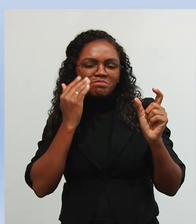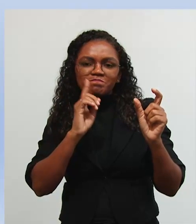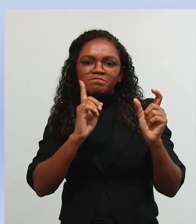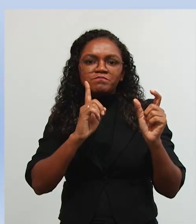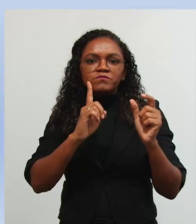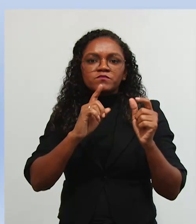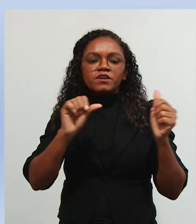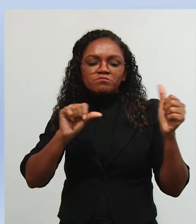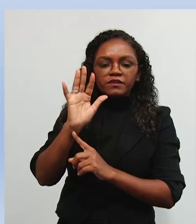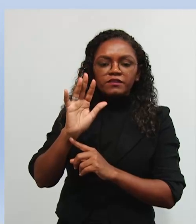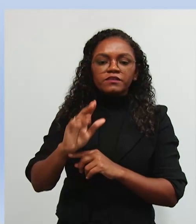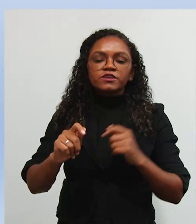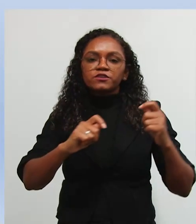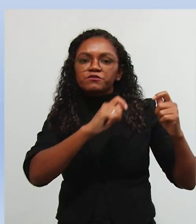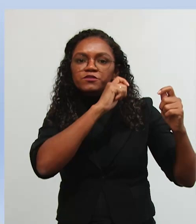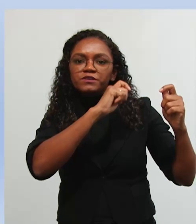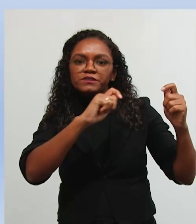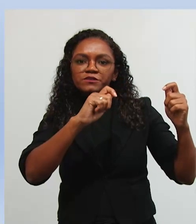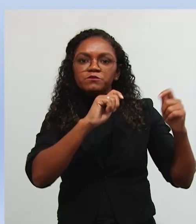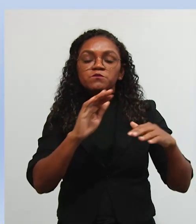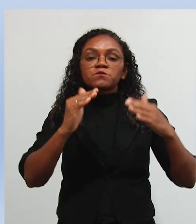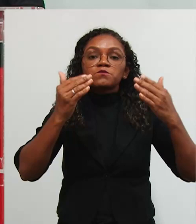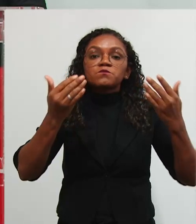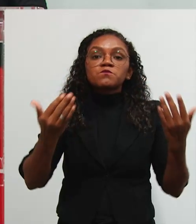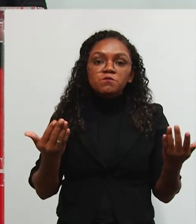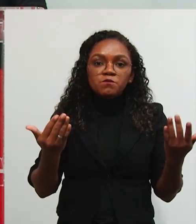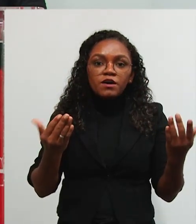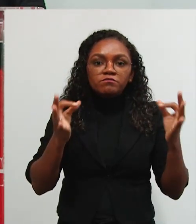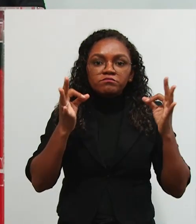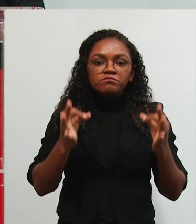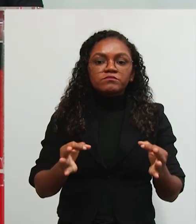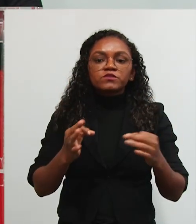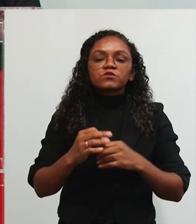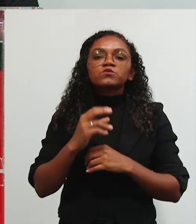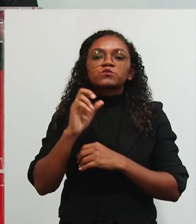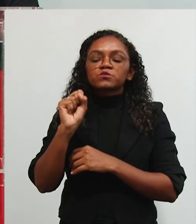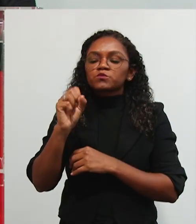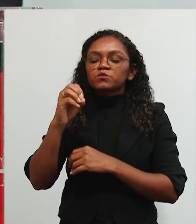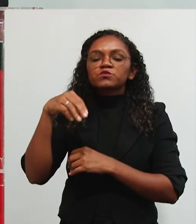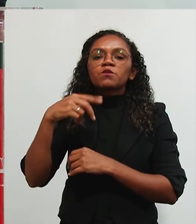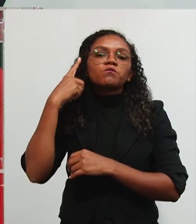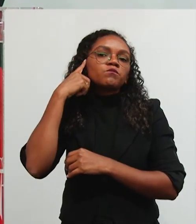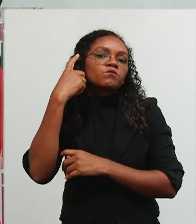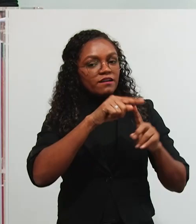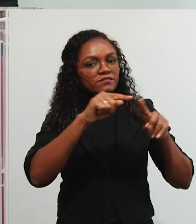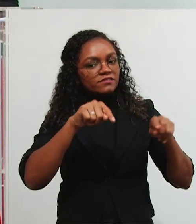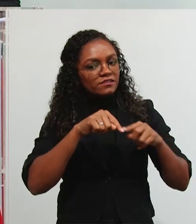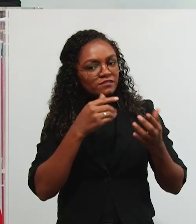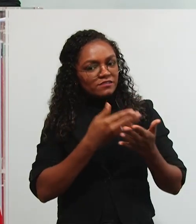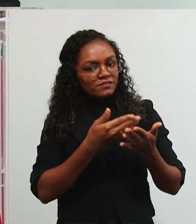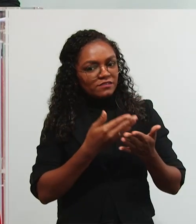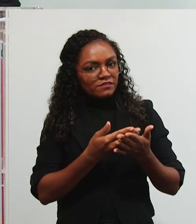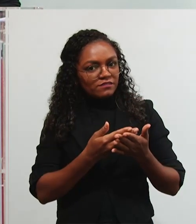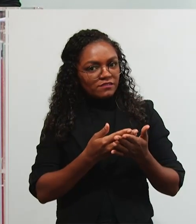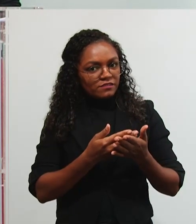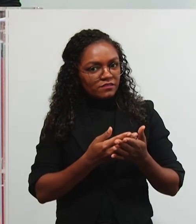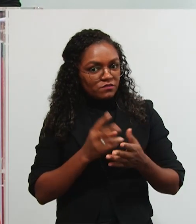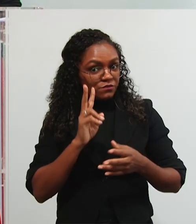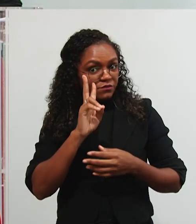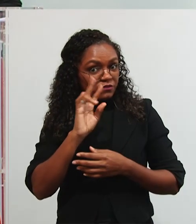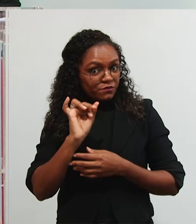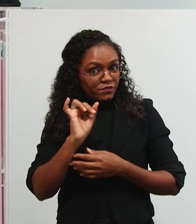Trouxemos aqui novamente, essa citação de Santos, que casa muito bem com o que a gente está abordando,